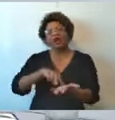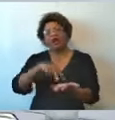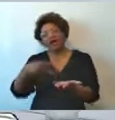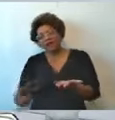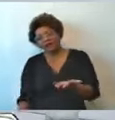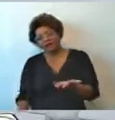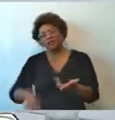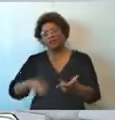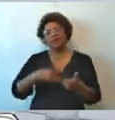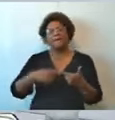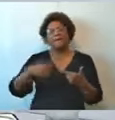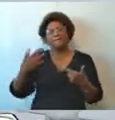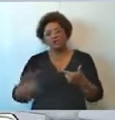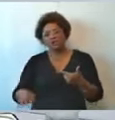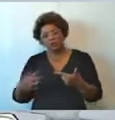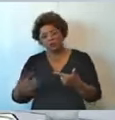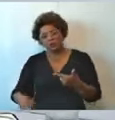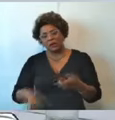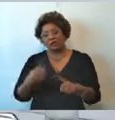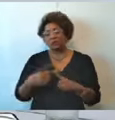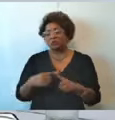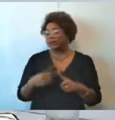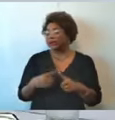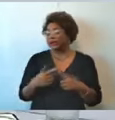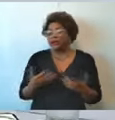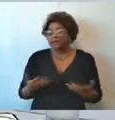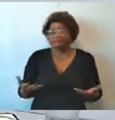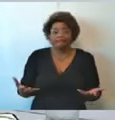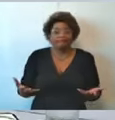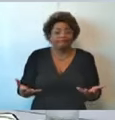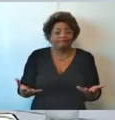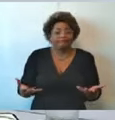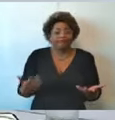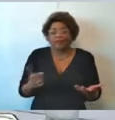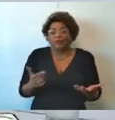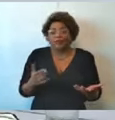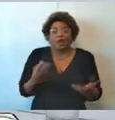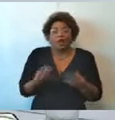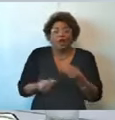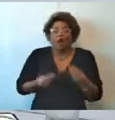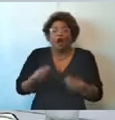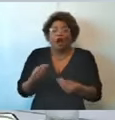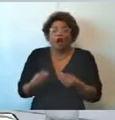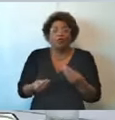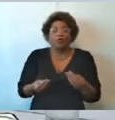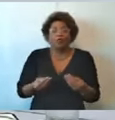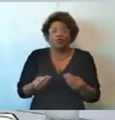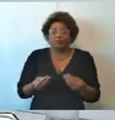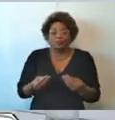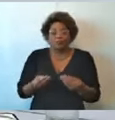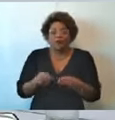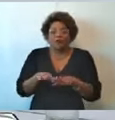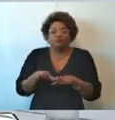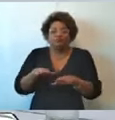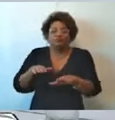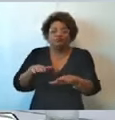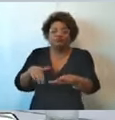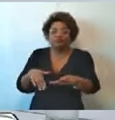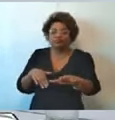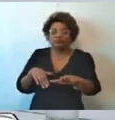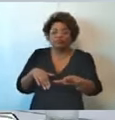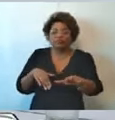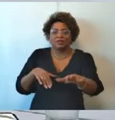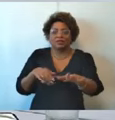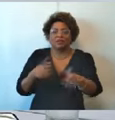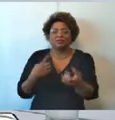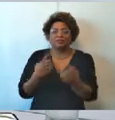Porque não tem como não tem como transitar, não tem como compor o trânsito se não for por essa